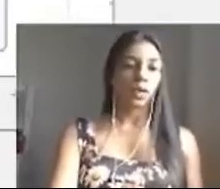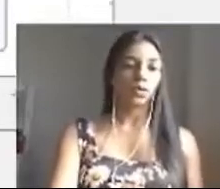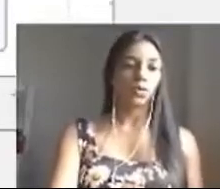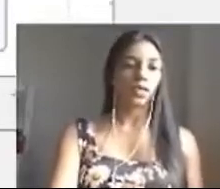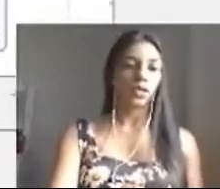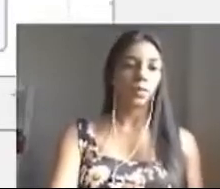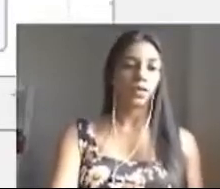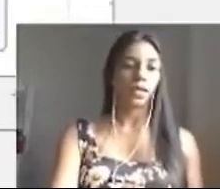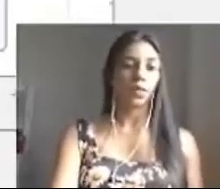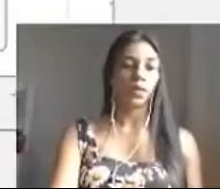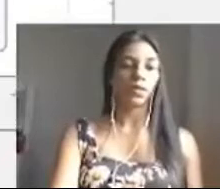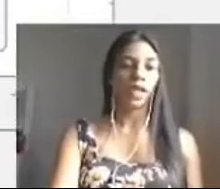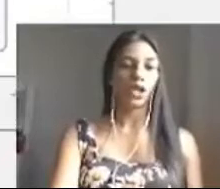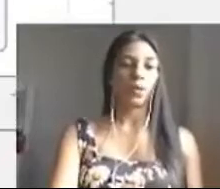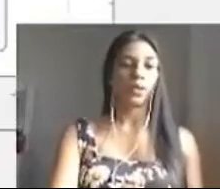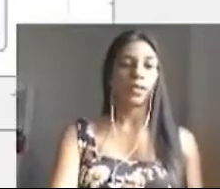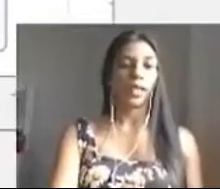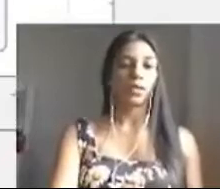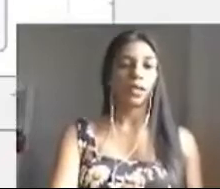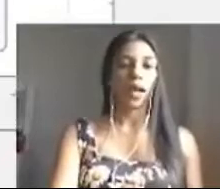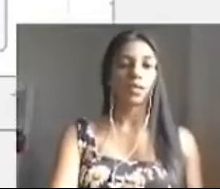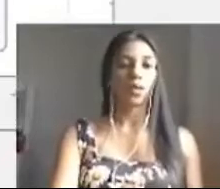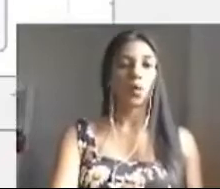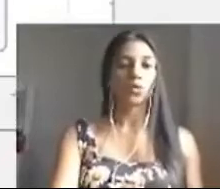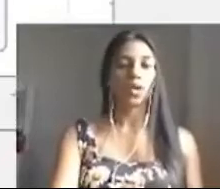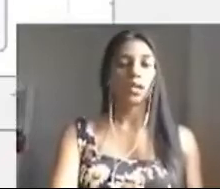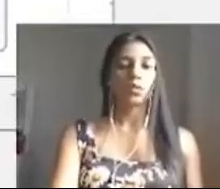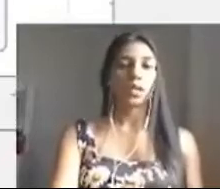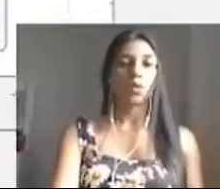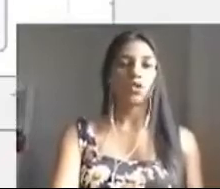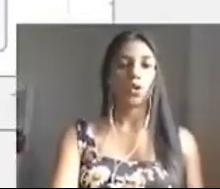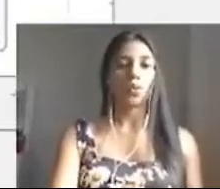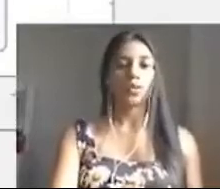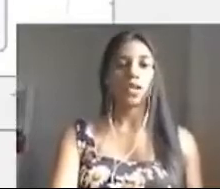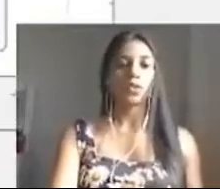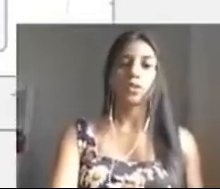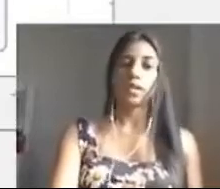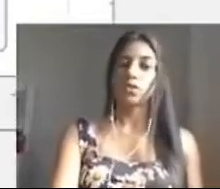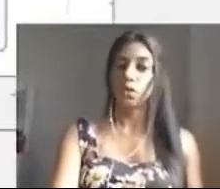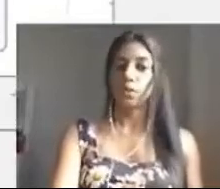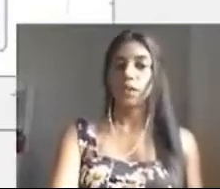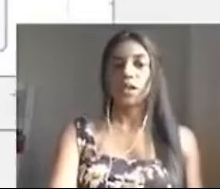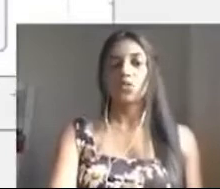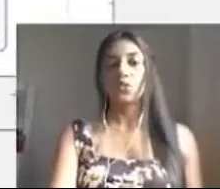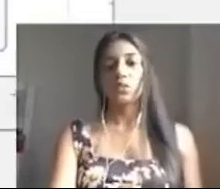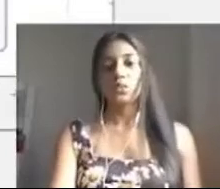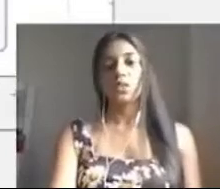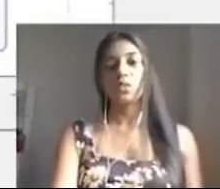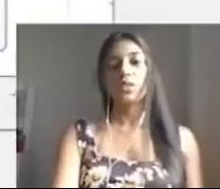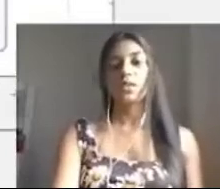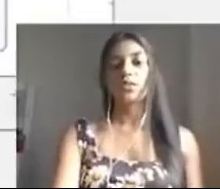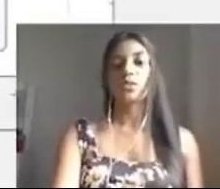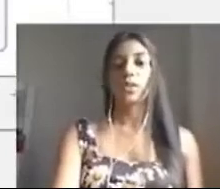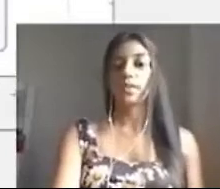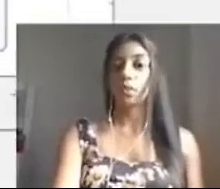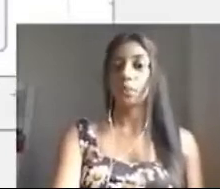verdade, somado esses dois primeiros, né? Aqui tem o menos na frente, porque o θ3 e o θ4 são polos. Então, quando tem polos, a gente coloca o menos na frente. Quando tem zeros, a gente soma. Então, juntando tudo isso, deu